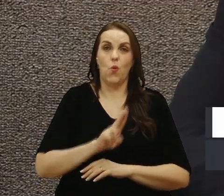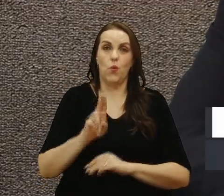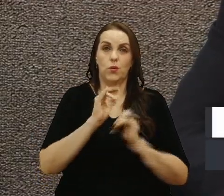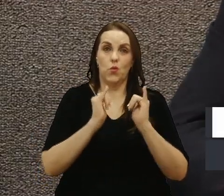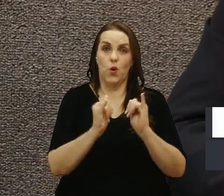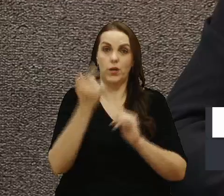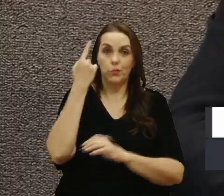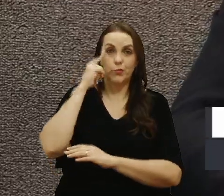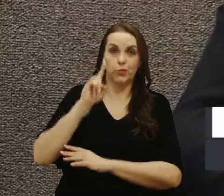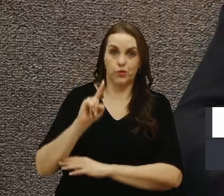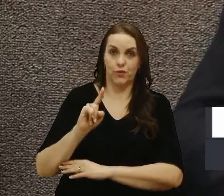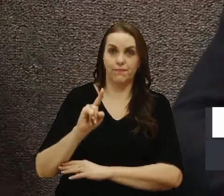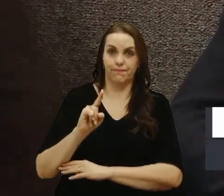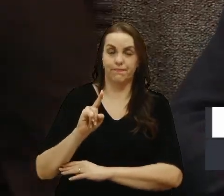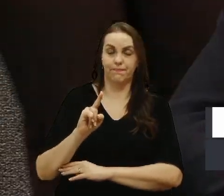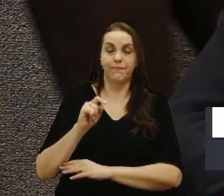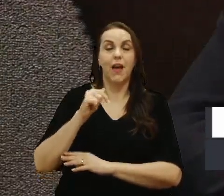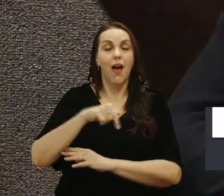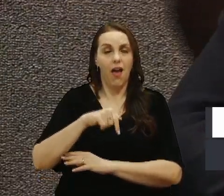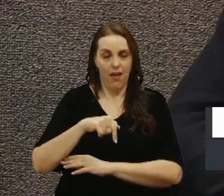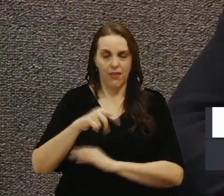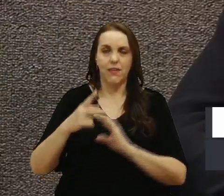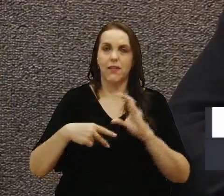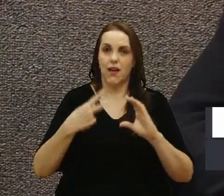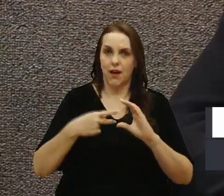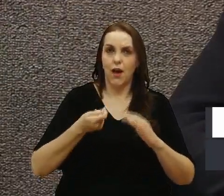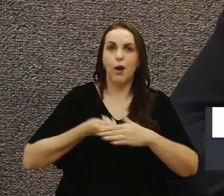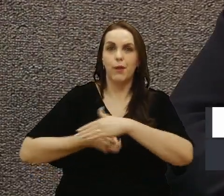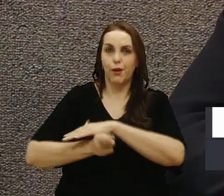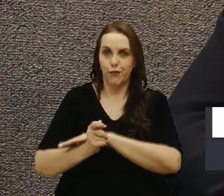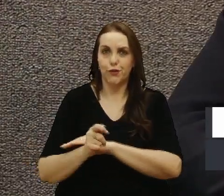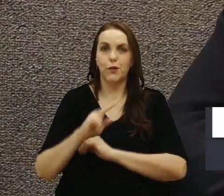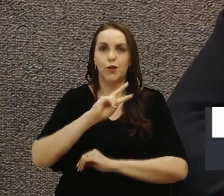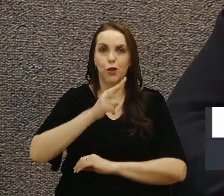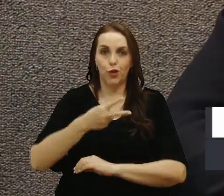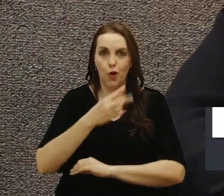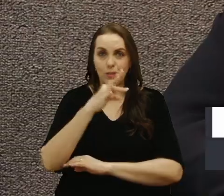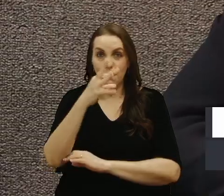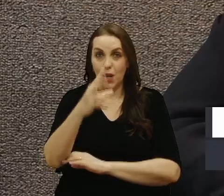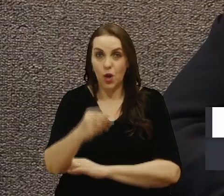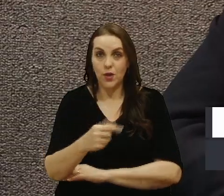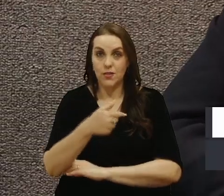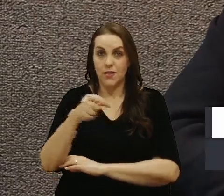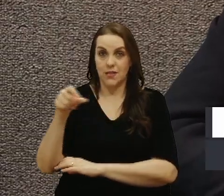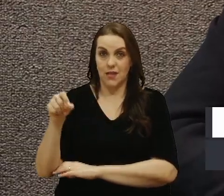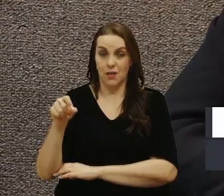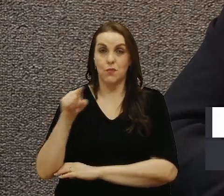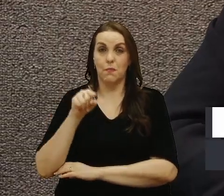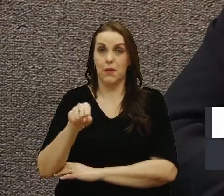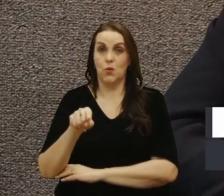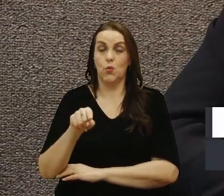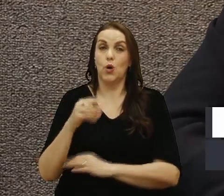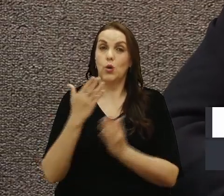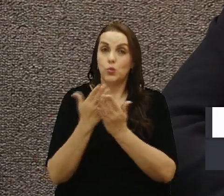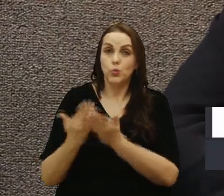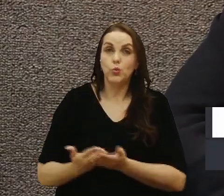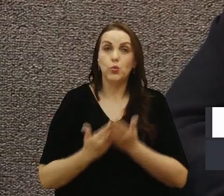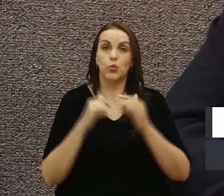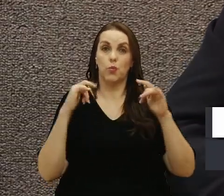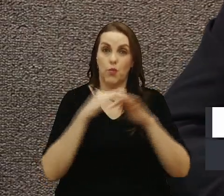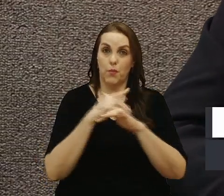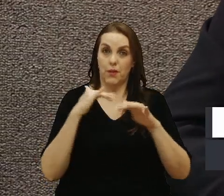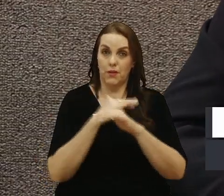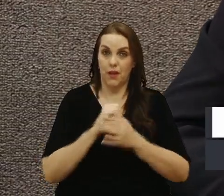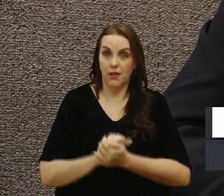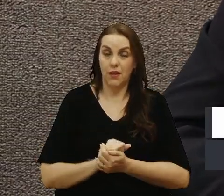Bom, passou por essa casa, teve um investimento de 2.700.000, um estudo de mobilidade. Então nós